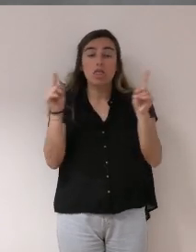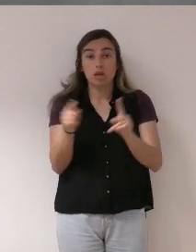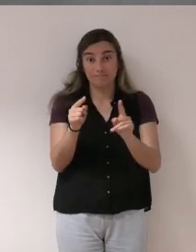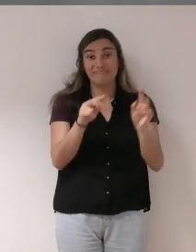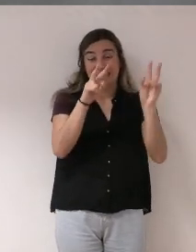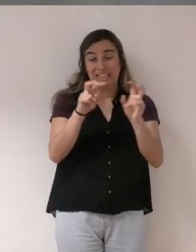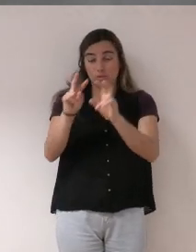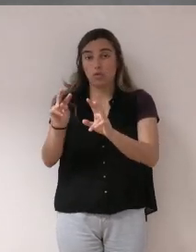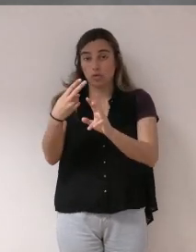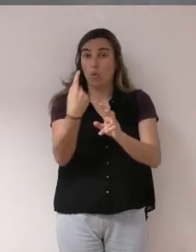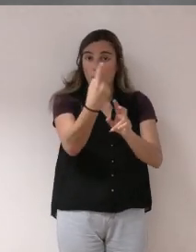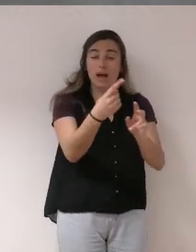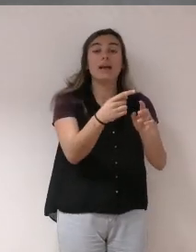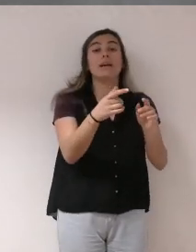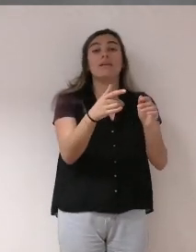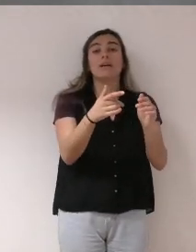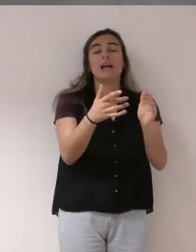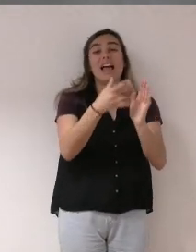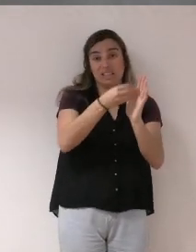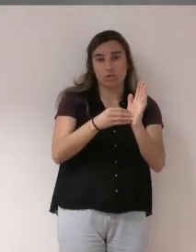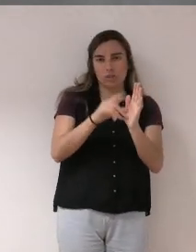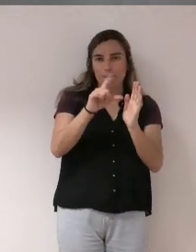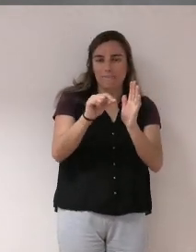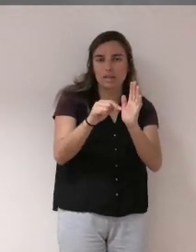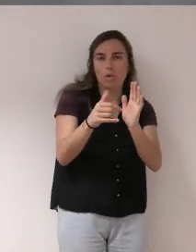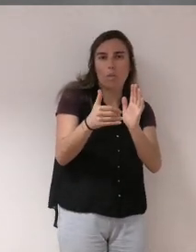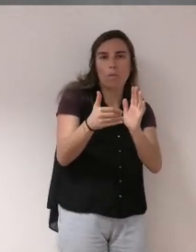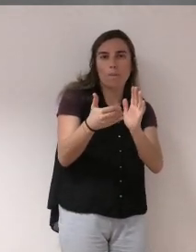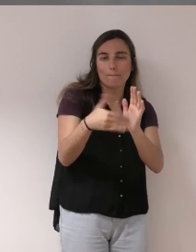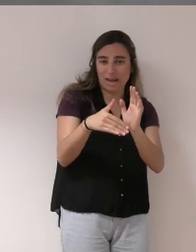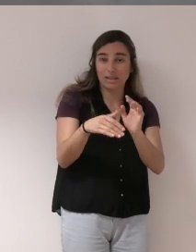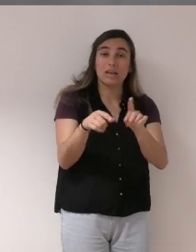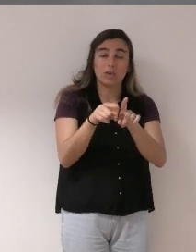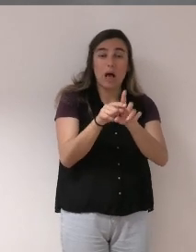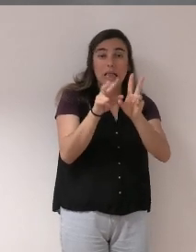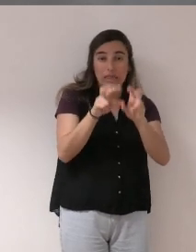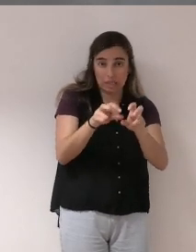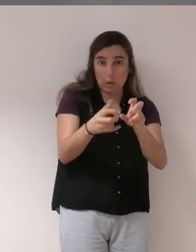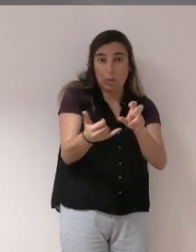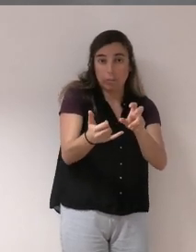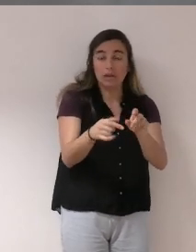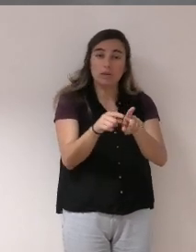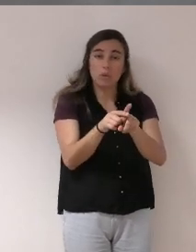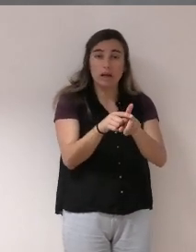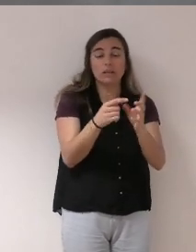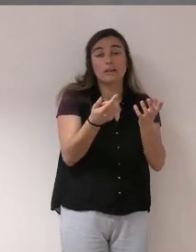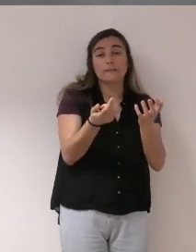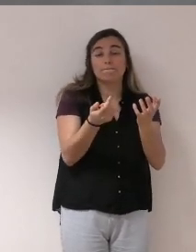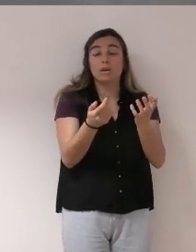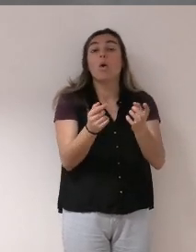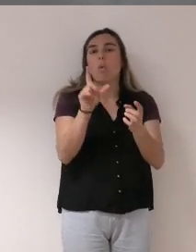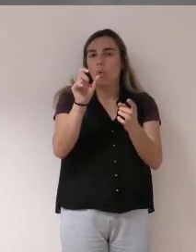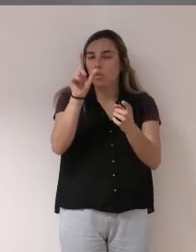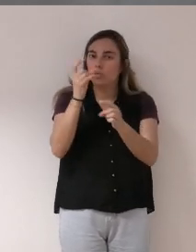Bataille. Um, A Literatura e o Mal. Eu acho que seria um meta-título para a sua obra, A Literatura e o Mal. Mas um